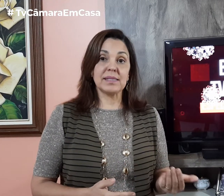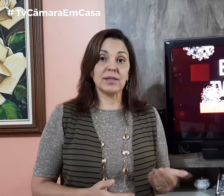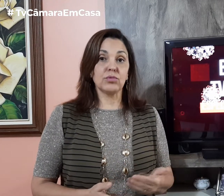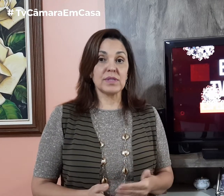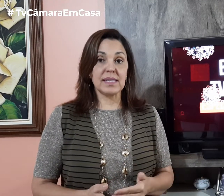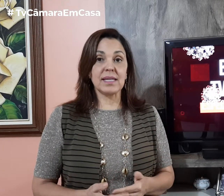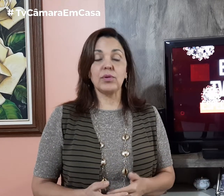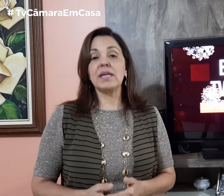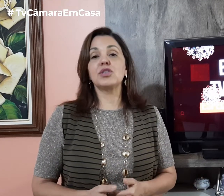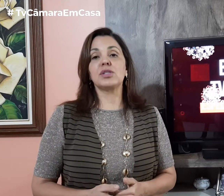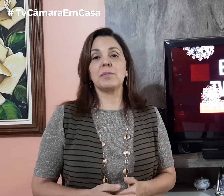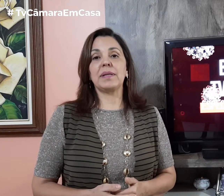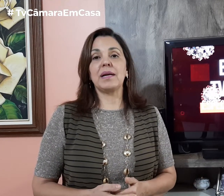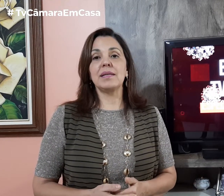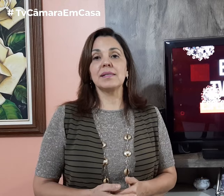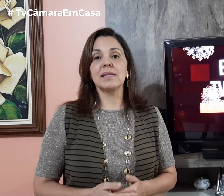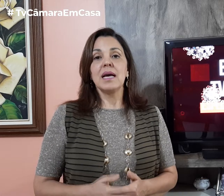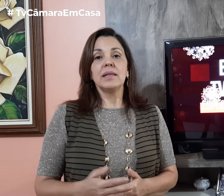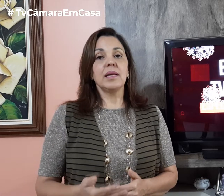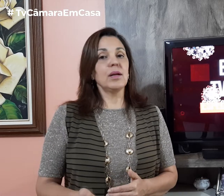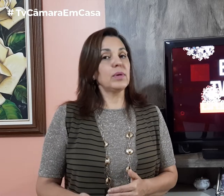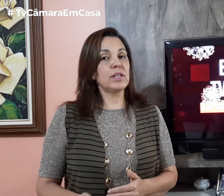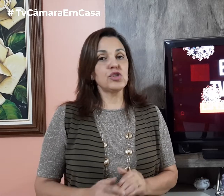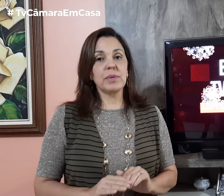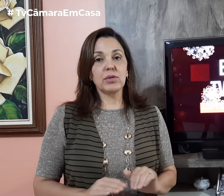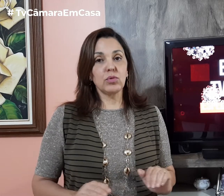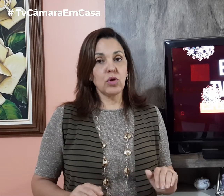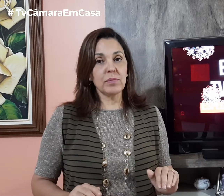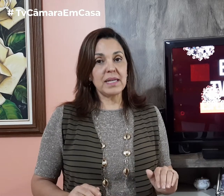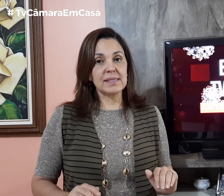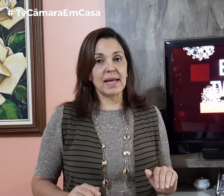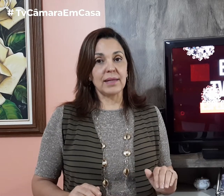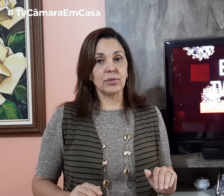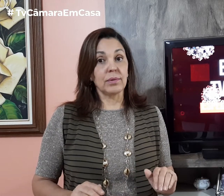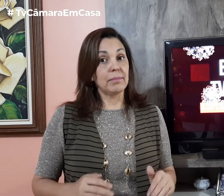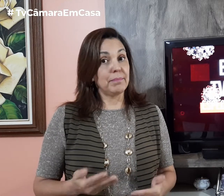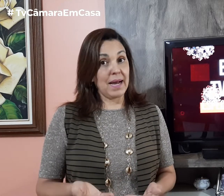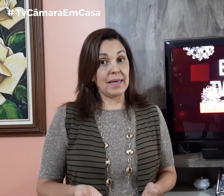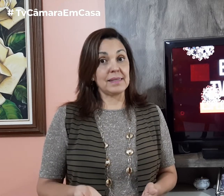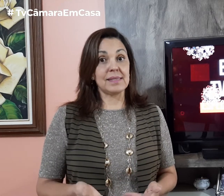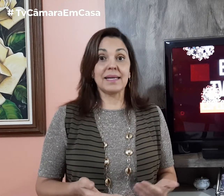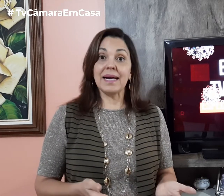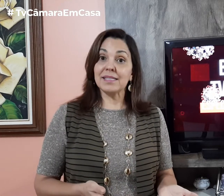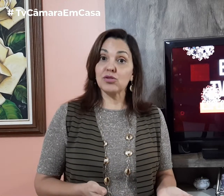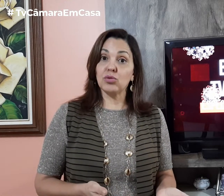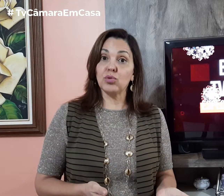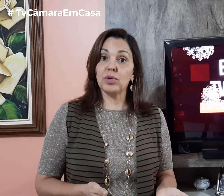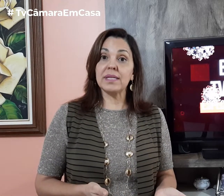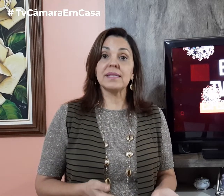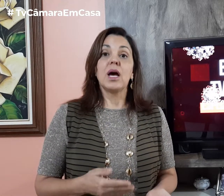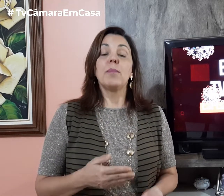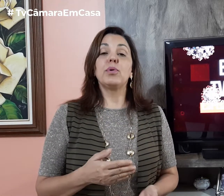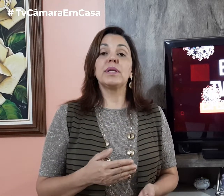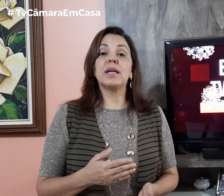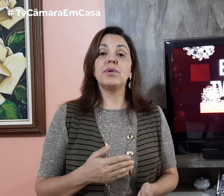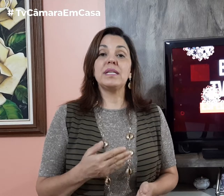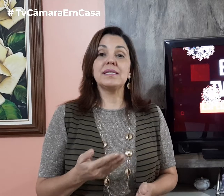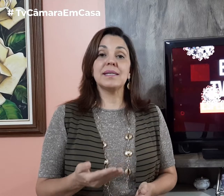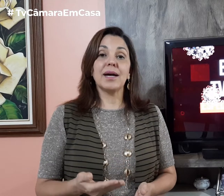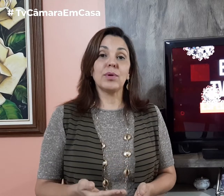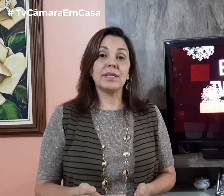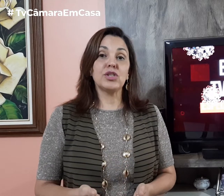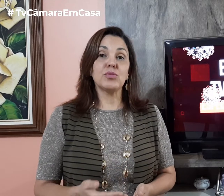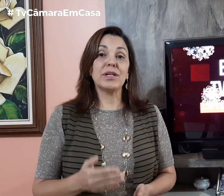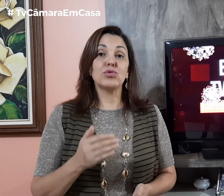alimentação dos restaurantes e padarias terão atendimento normalizado. Bares e casas noturnas poderão